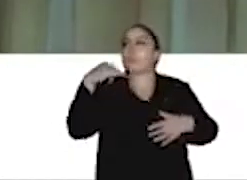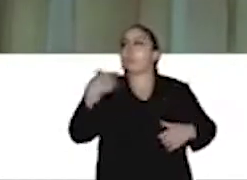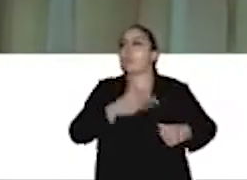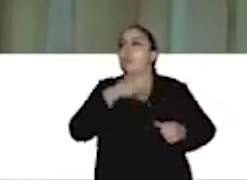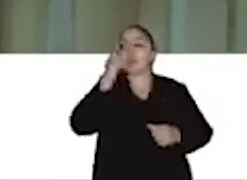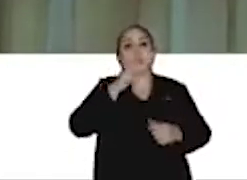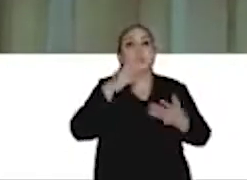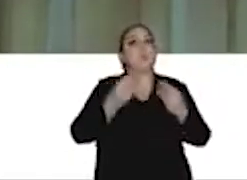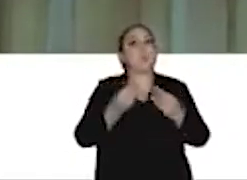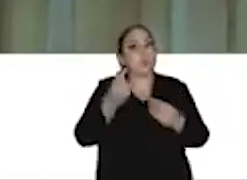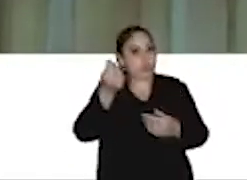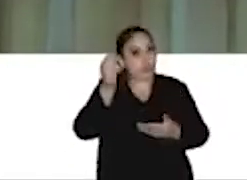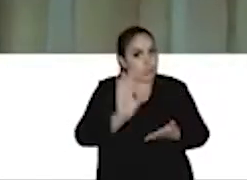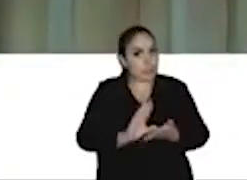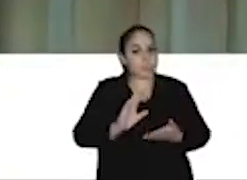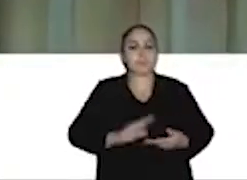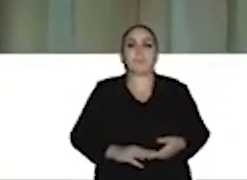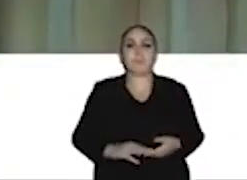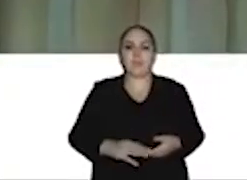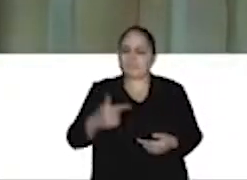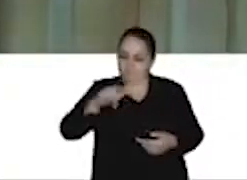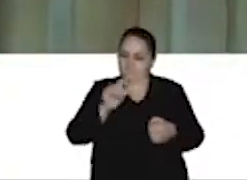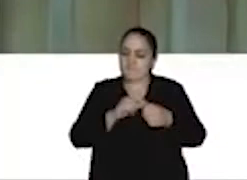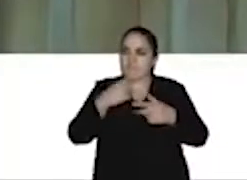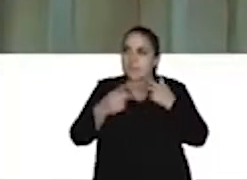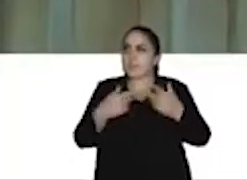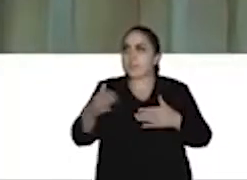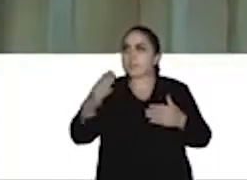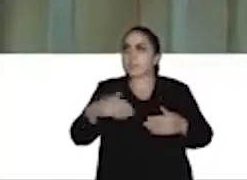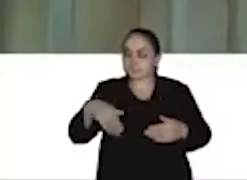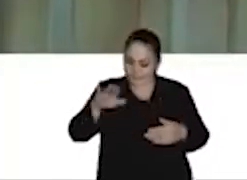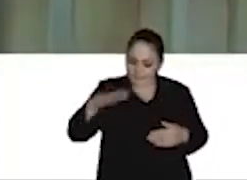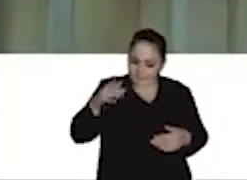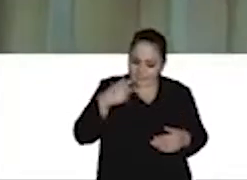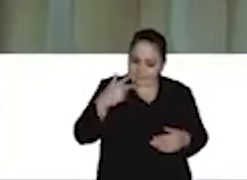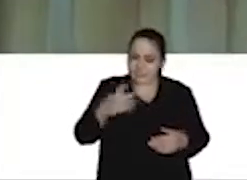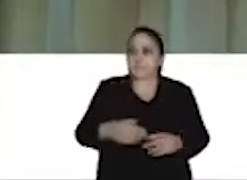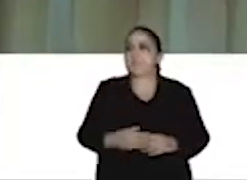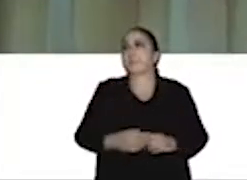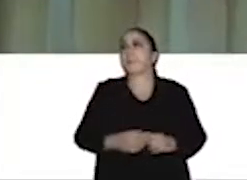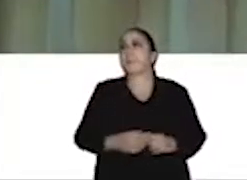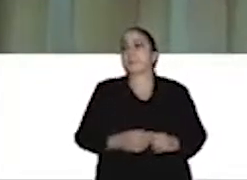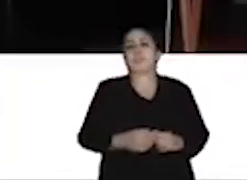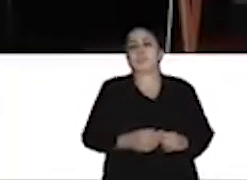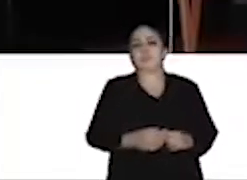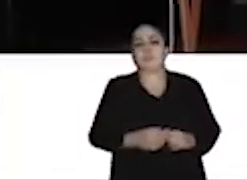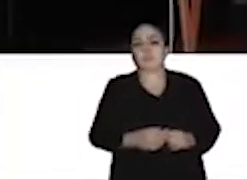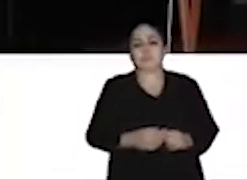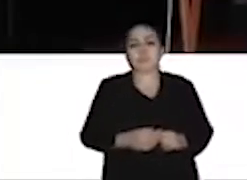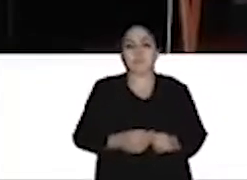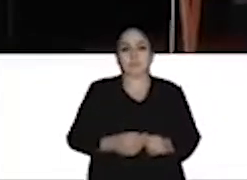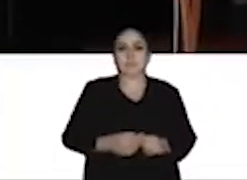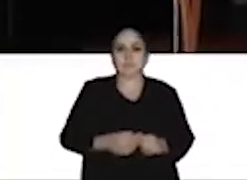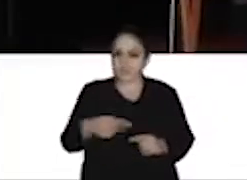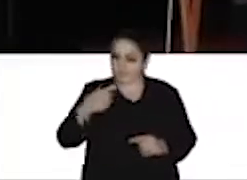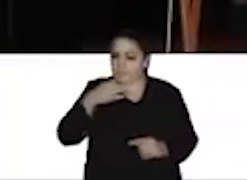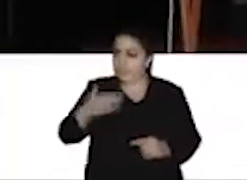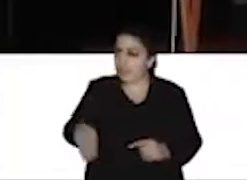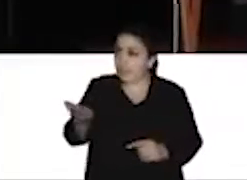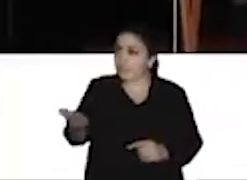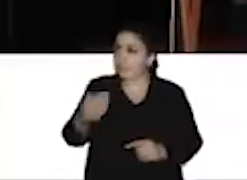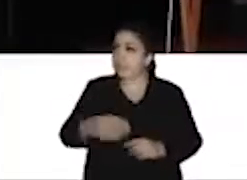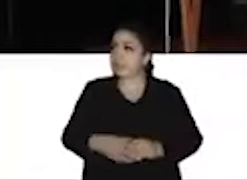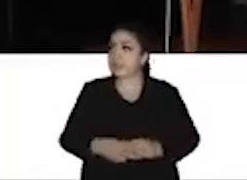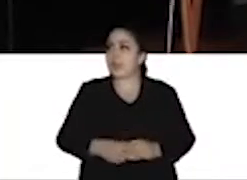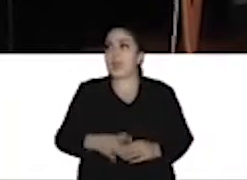muito dinheiro com essas camisetas. Vai lá e fala com ele. Vai, Dourado, vai. Vai lá, fala com ele.